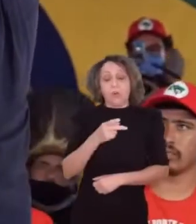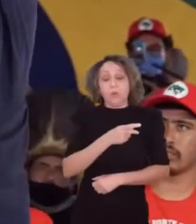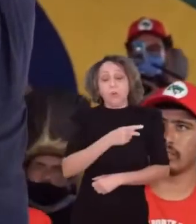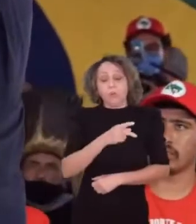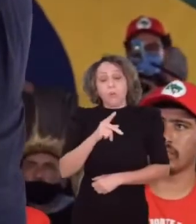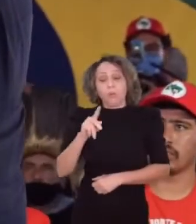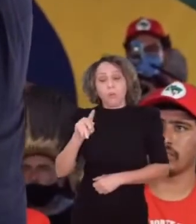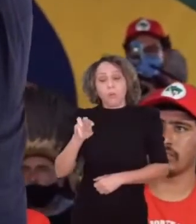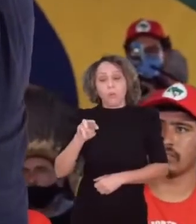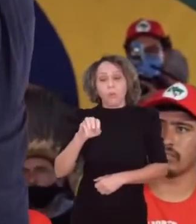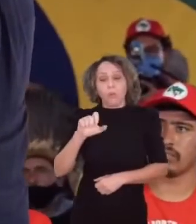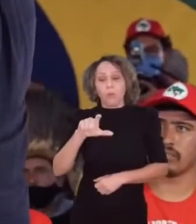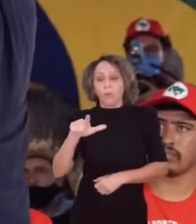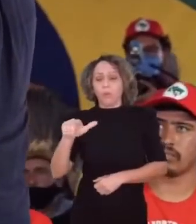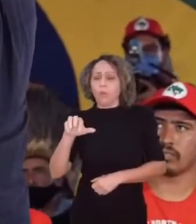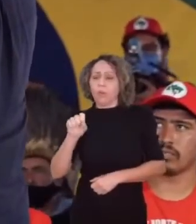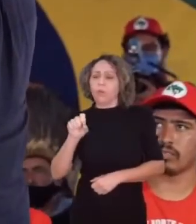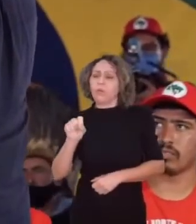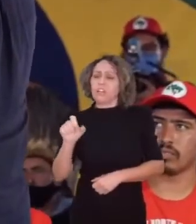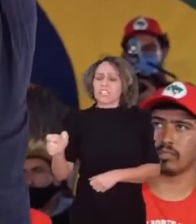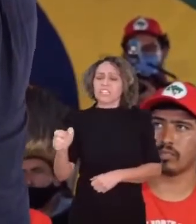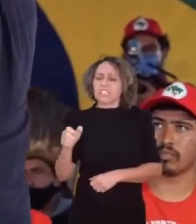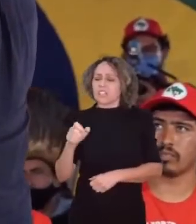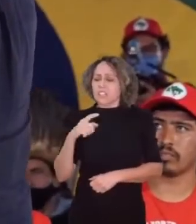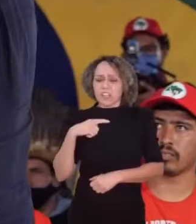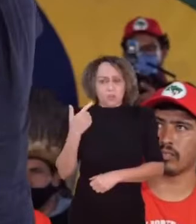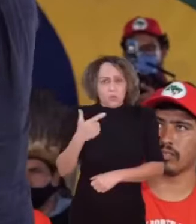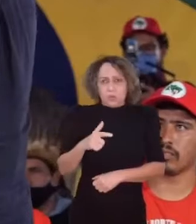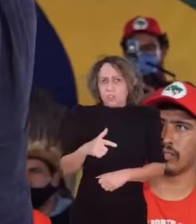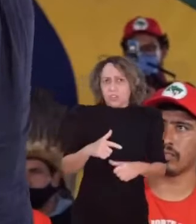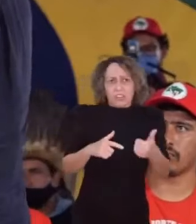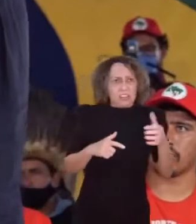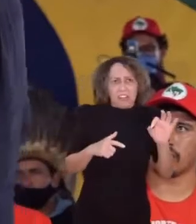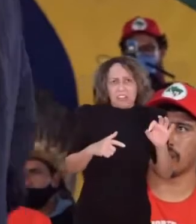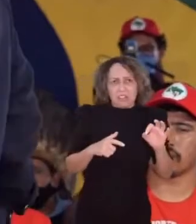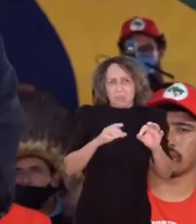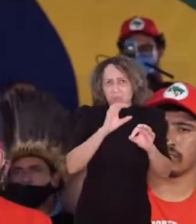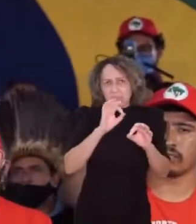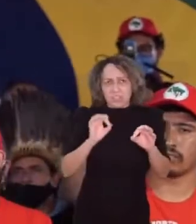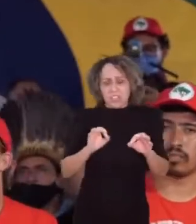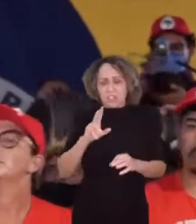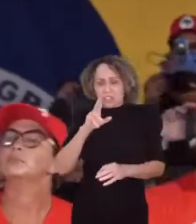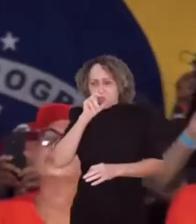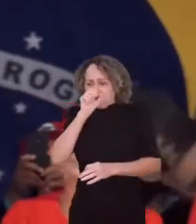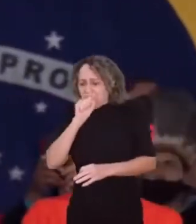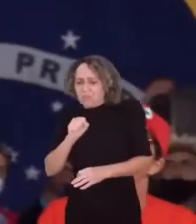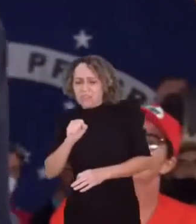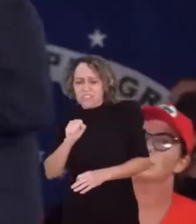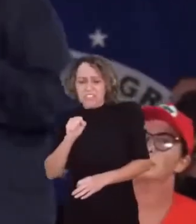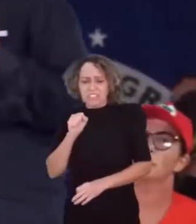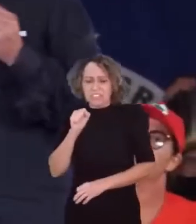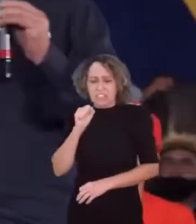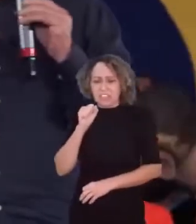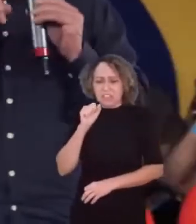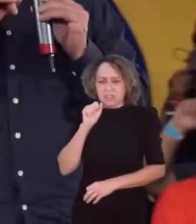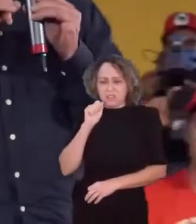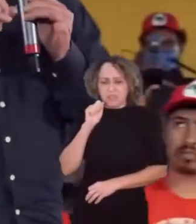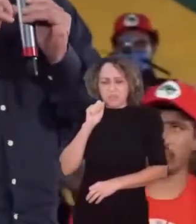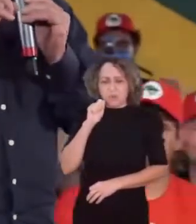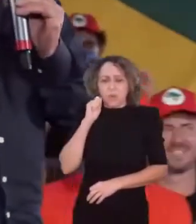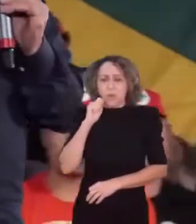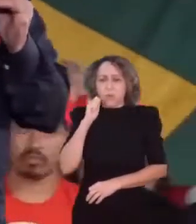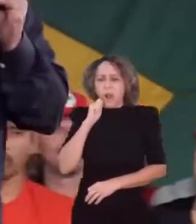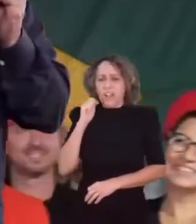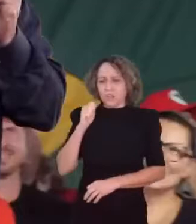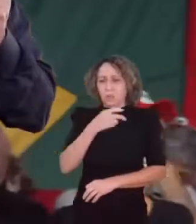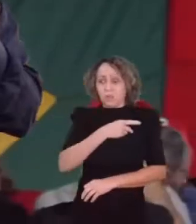tem o Benedito Lira hoje, ou Ayrton Lira, ou Mané Lira, não sei quem Lira, hoje como presidente da Câmara. Eles criaram uma coisa